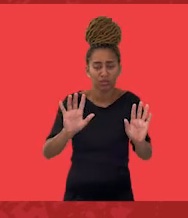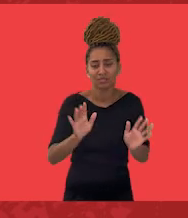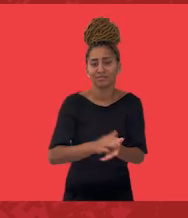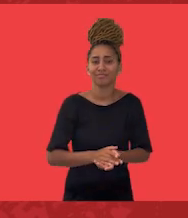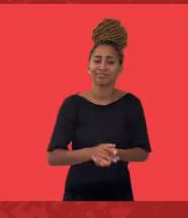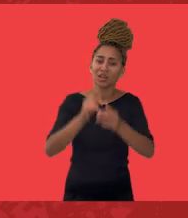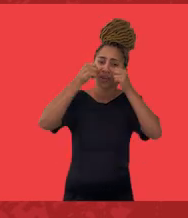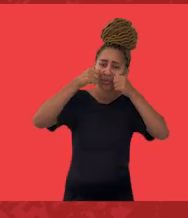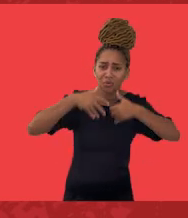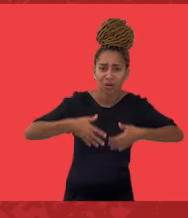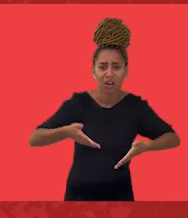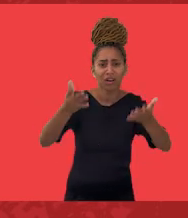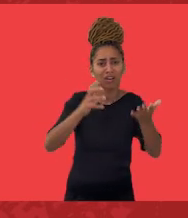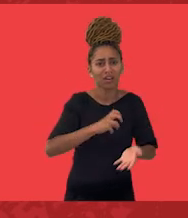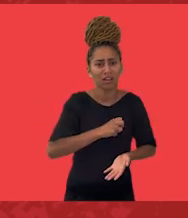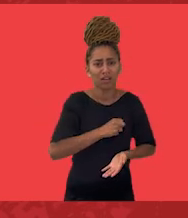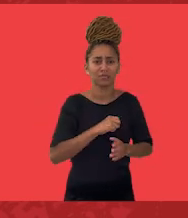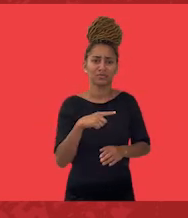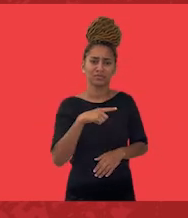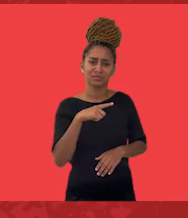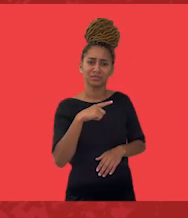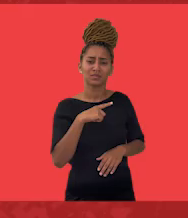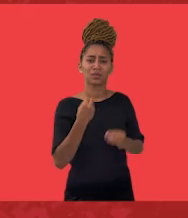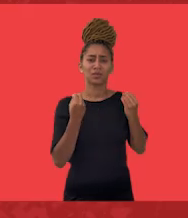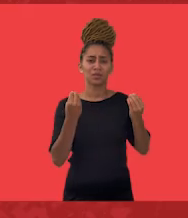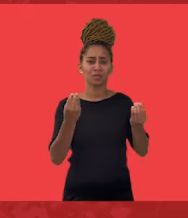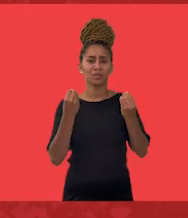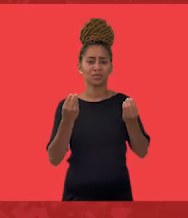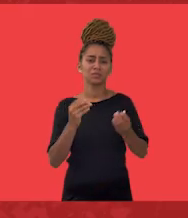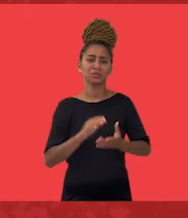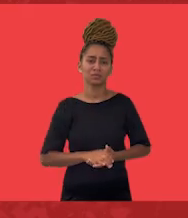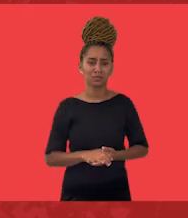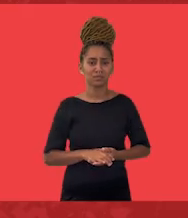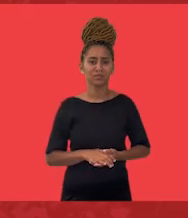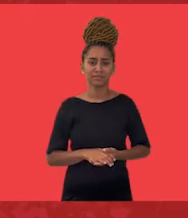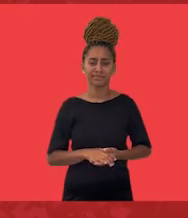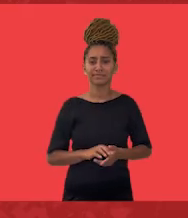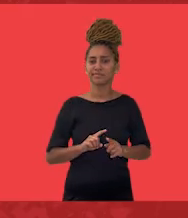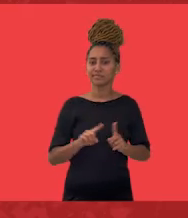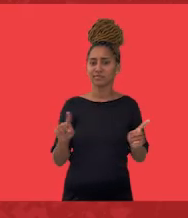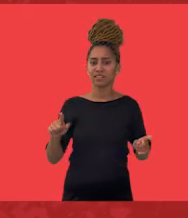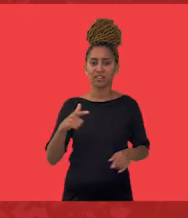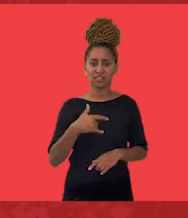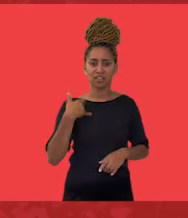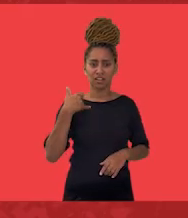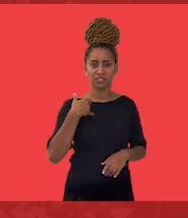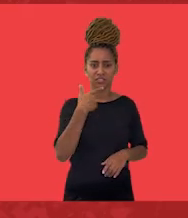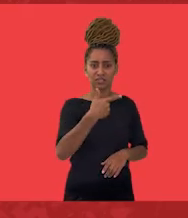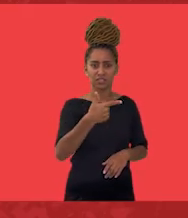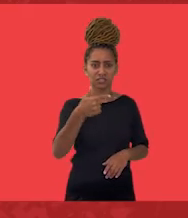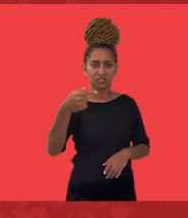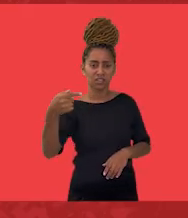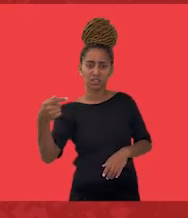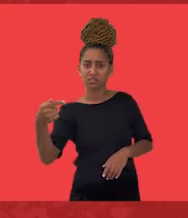um preciso delineado. Engasgam as palavras, estrangulam-me a garganta. Alteram minha voz,